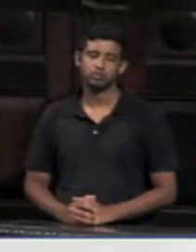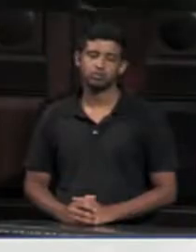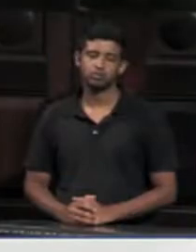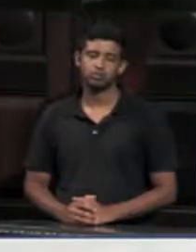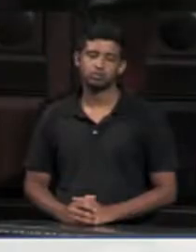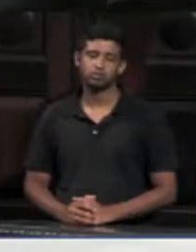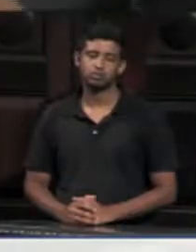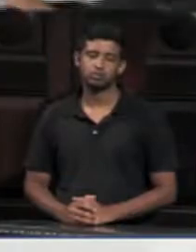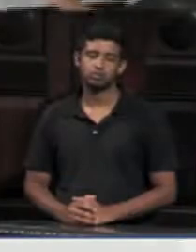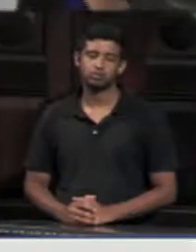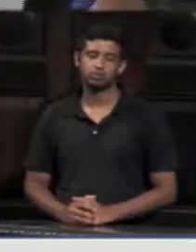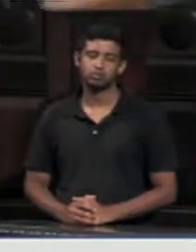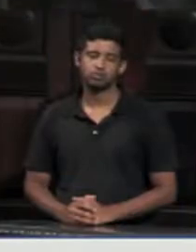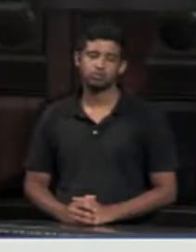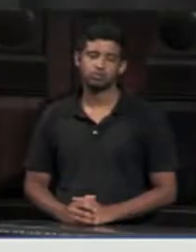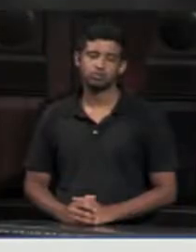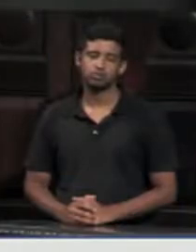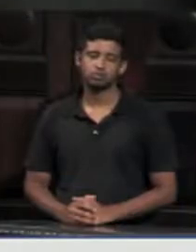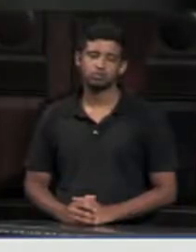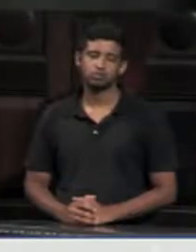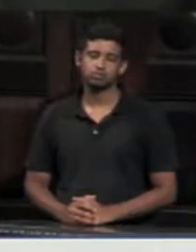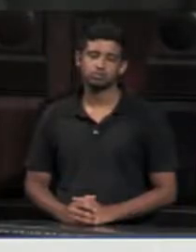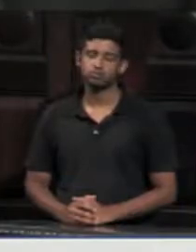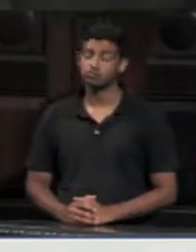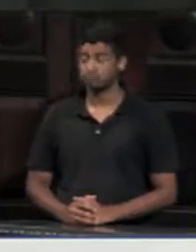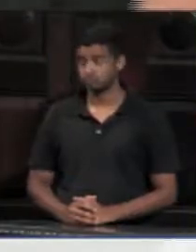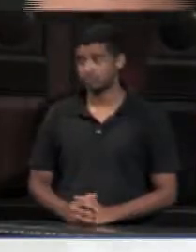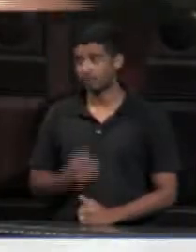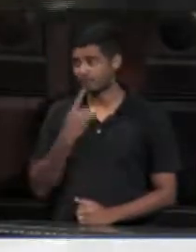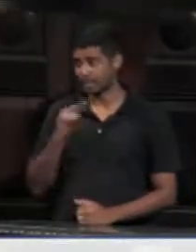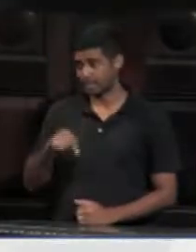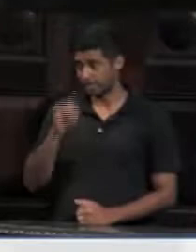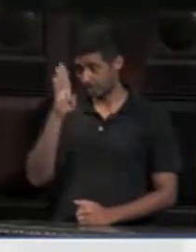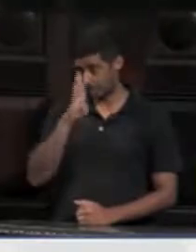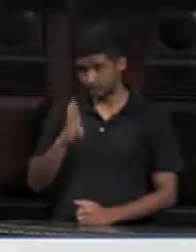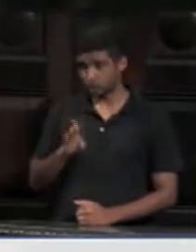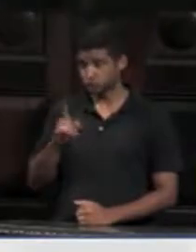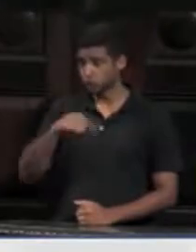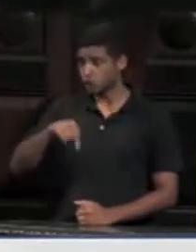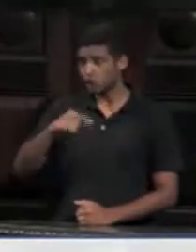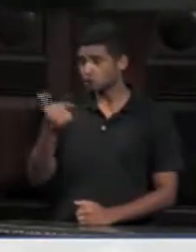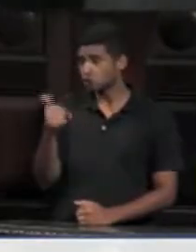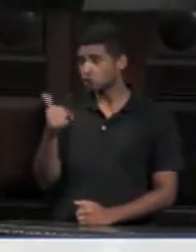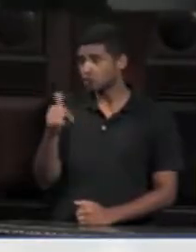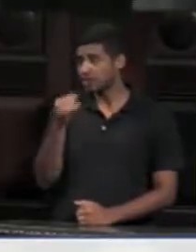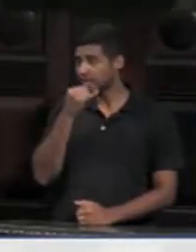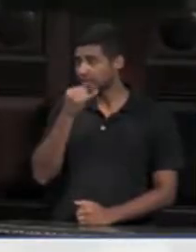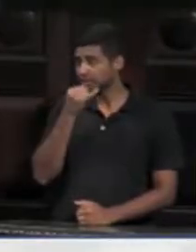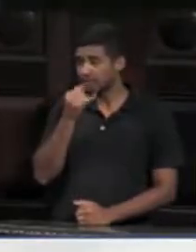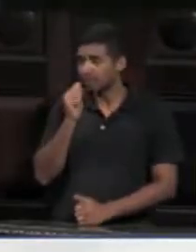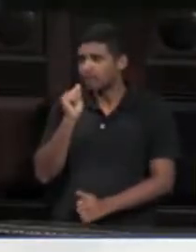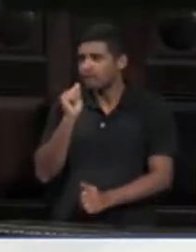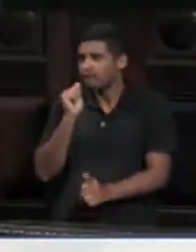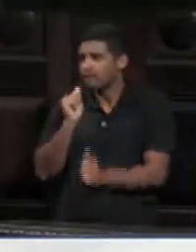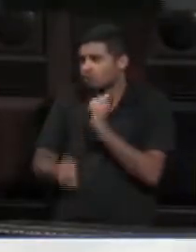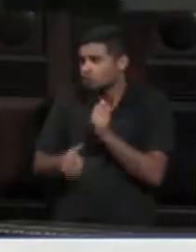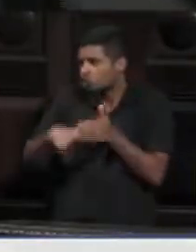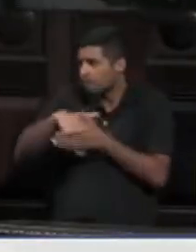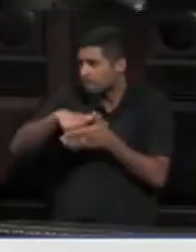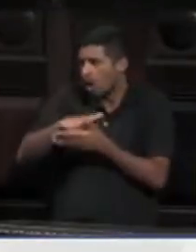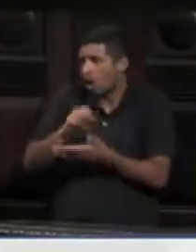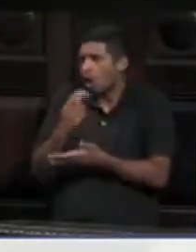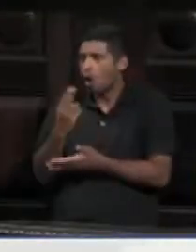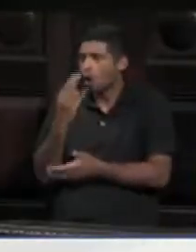temos nenhuma influência mundial, tirando futebol e carnaval, nós não temos nenhuma outra